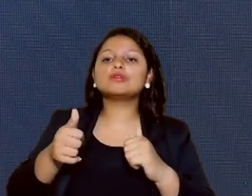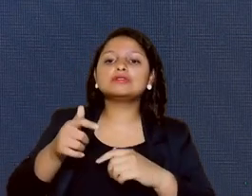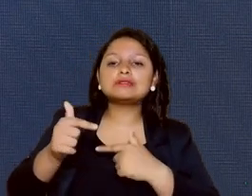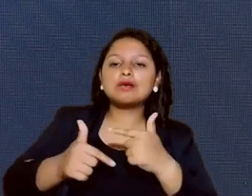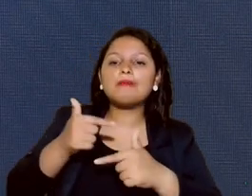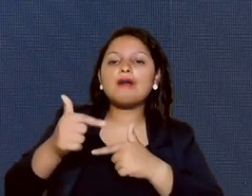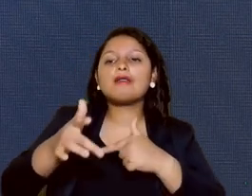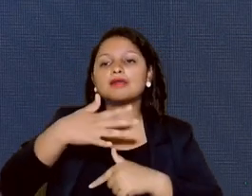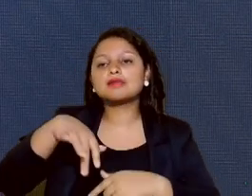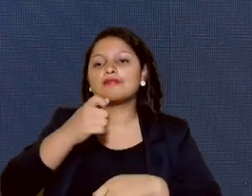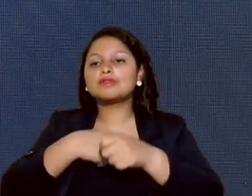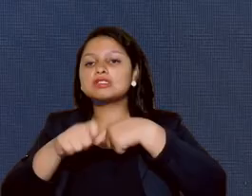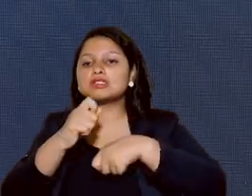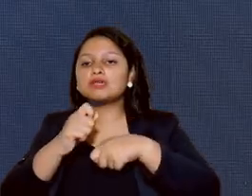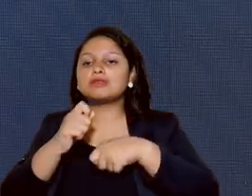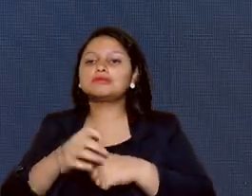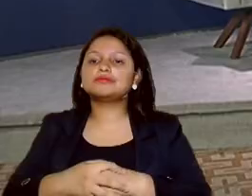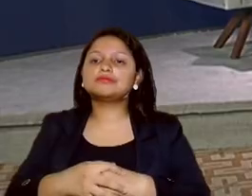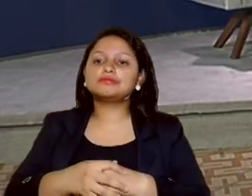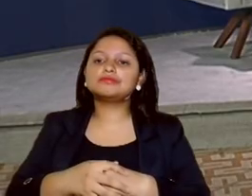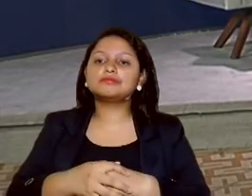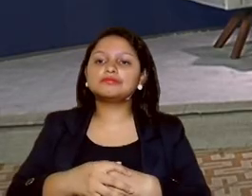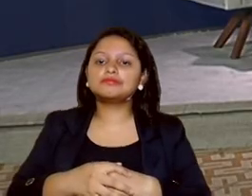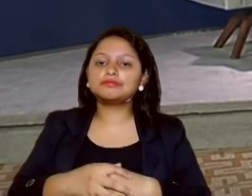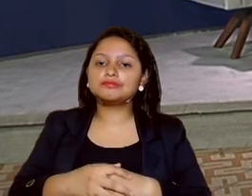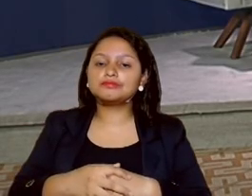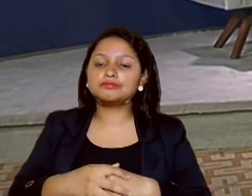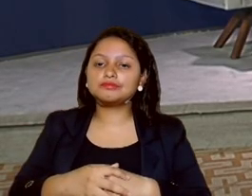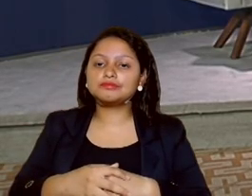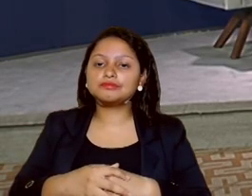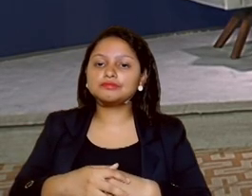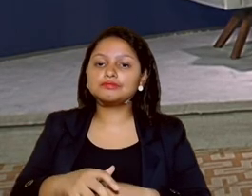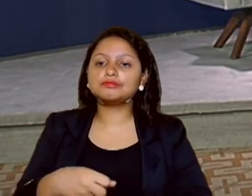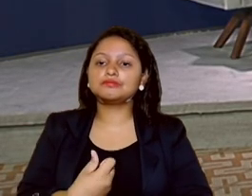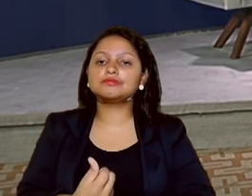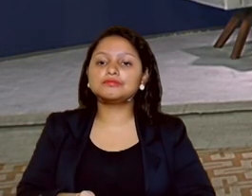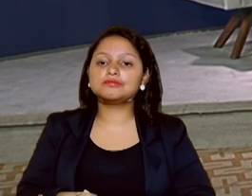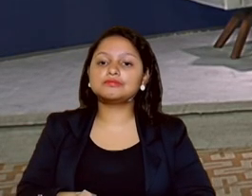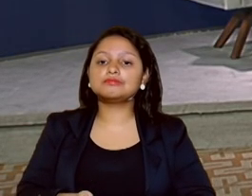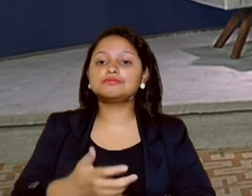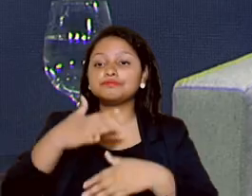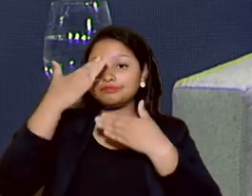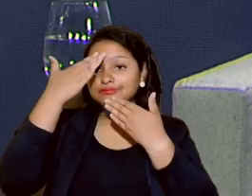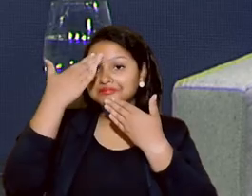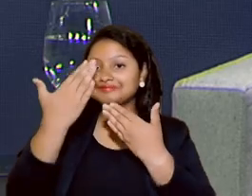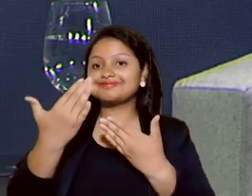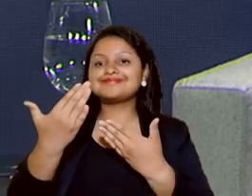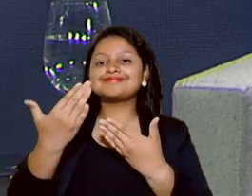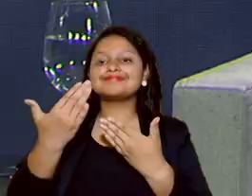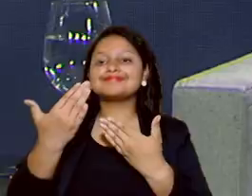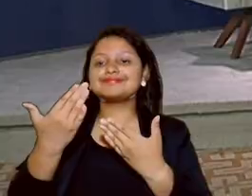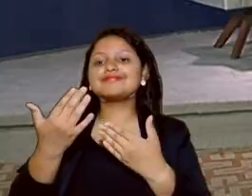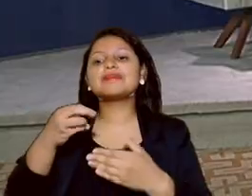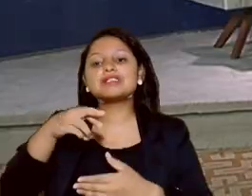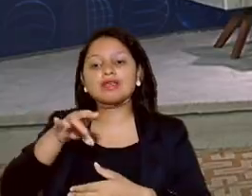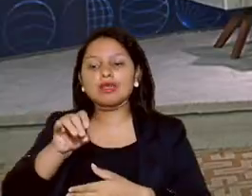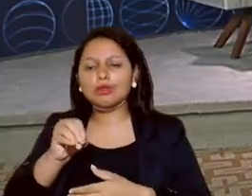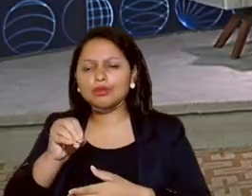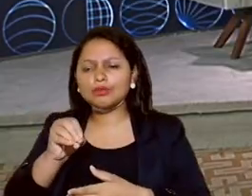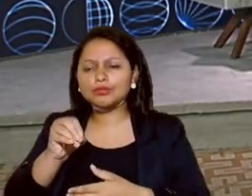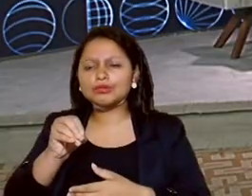Mas a gente não tem a pretensão de ser bom em tudo bom gente obrigada obrigada Marcelo Obrigada